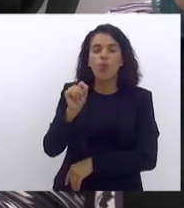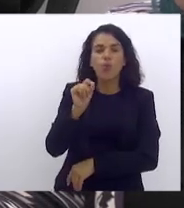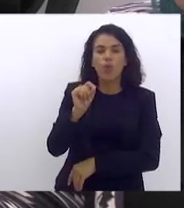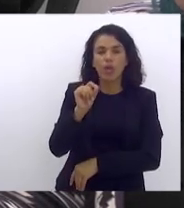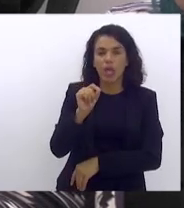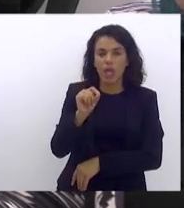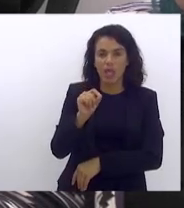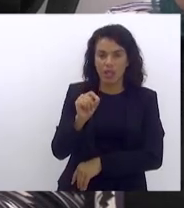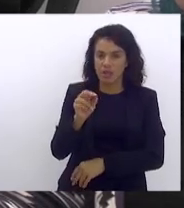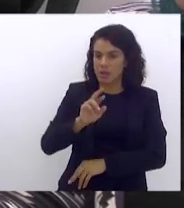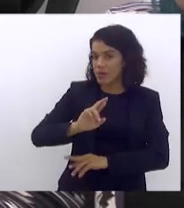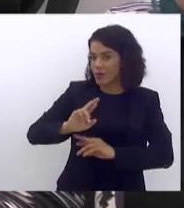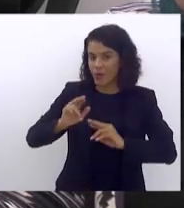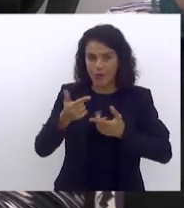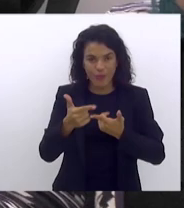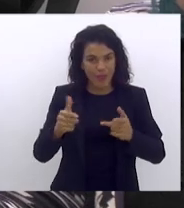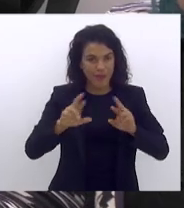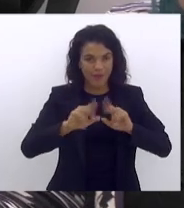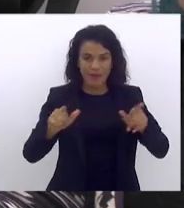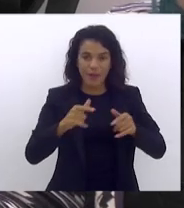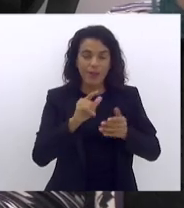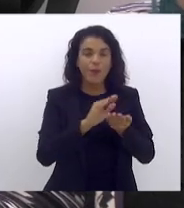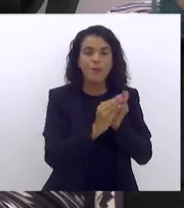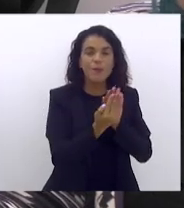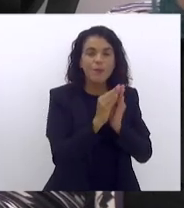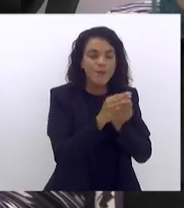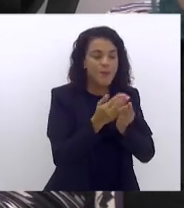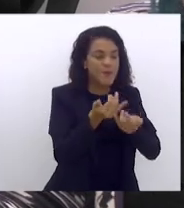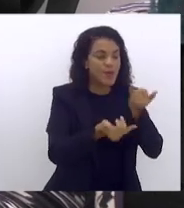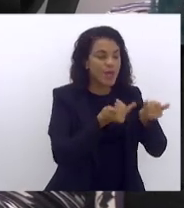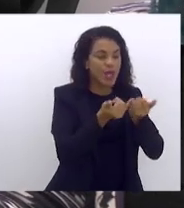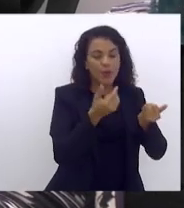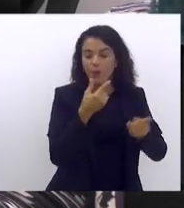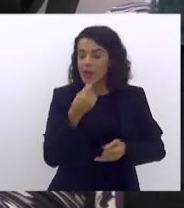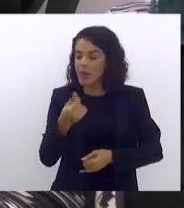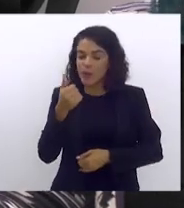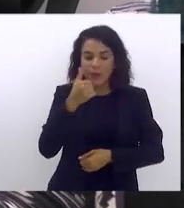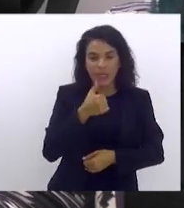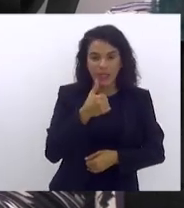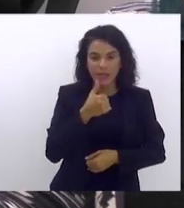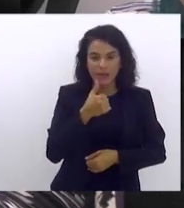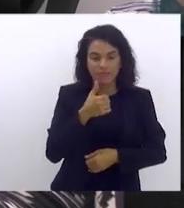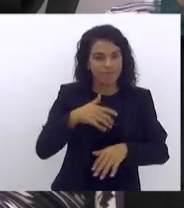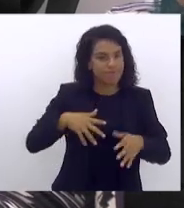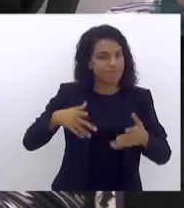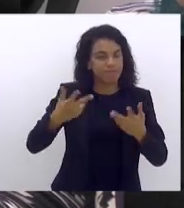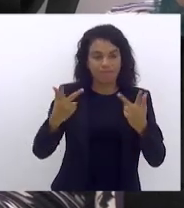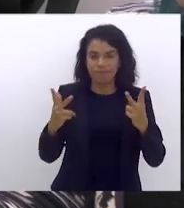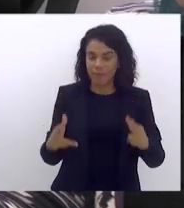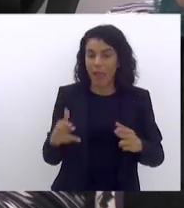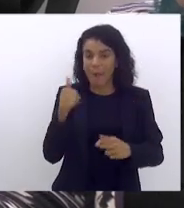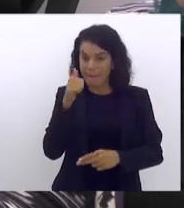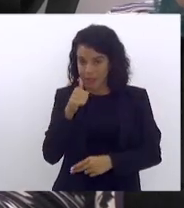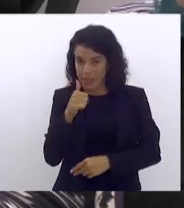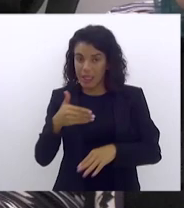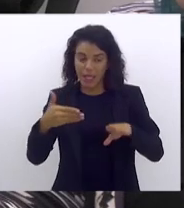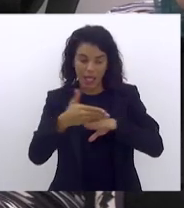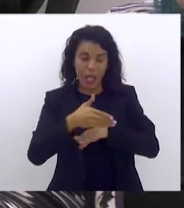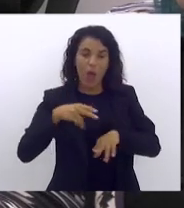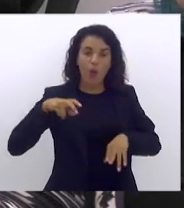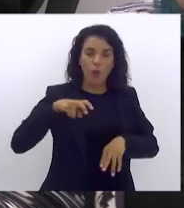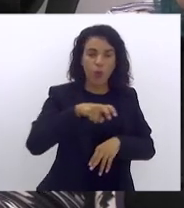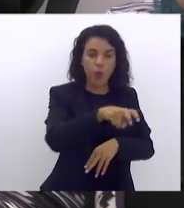não diferencia brinquedos e tarefas de meninos e de meninas. Ou seja, as meninas também vão ter acesso aos